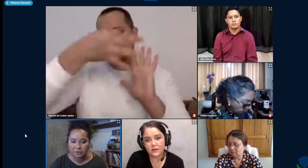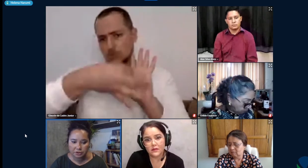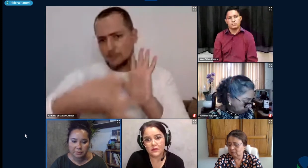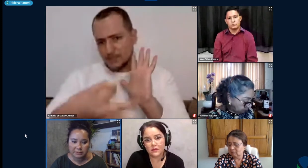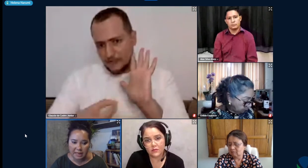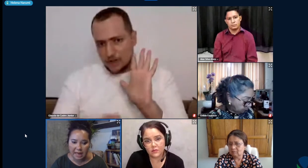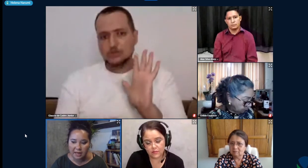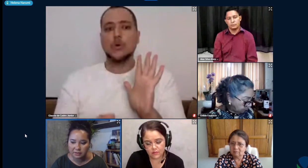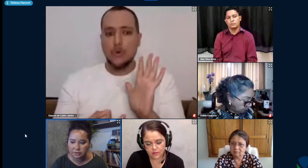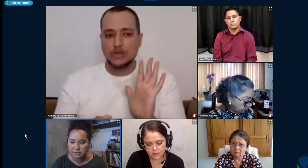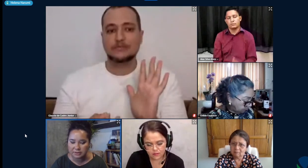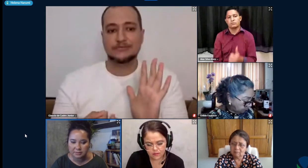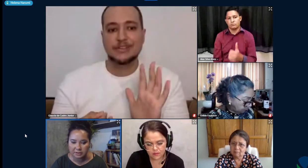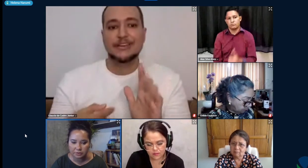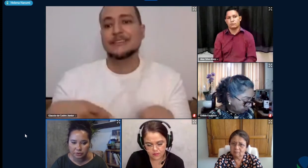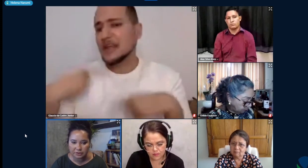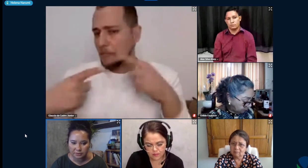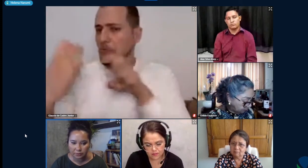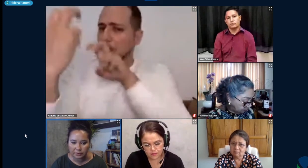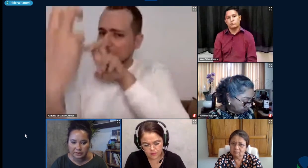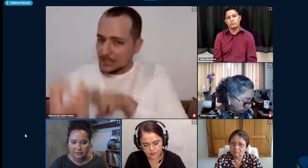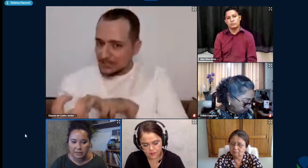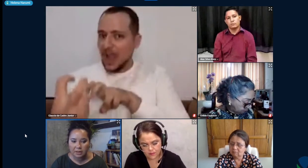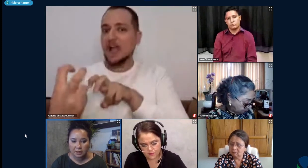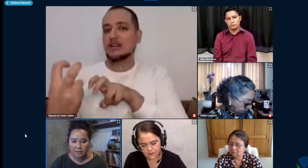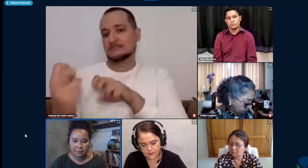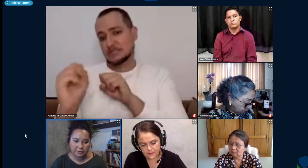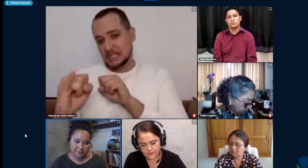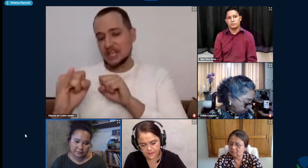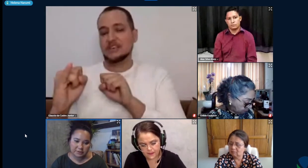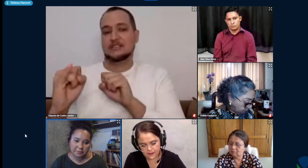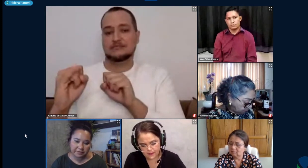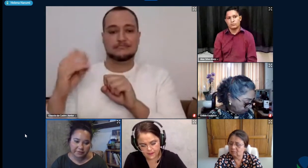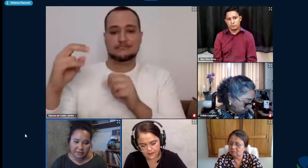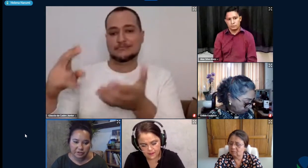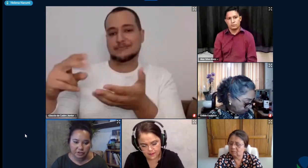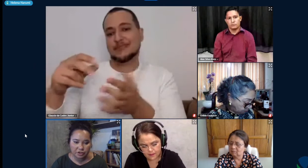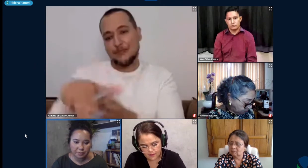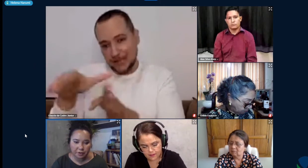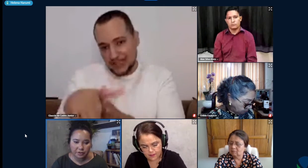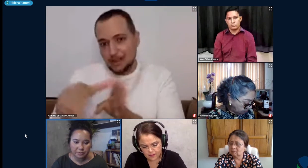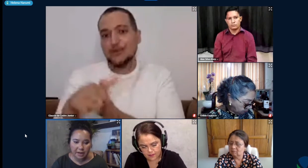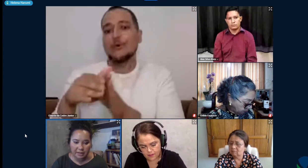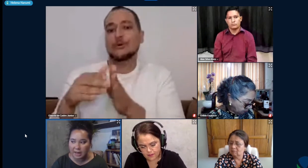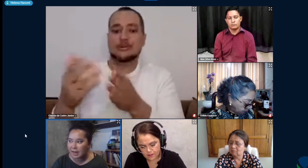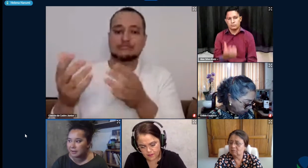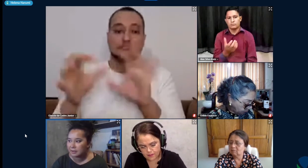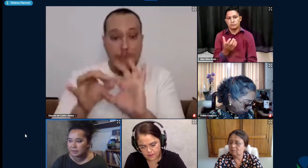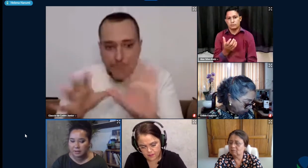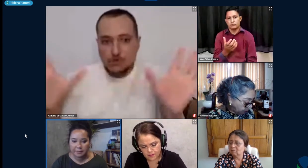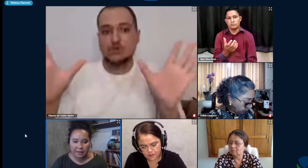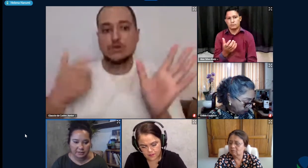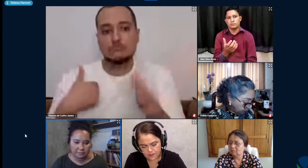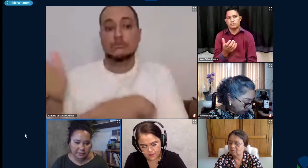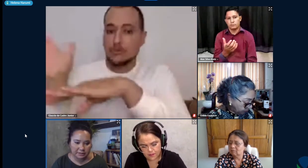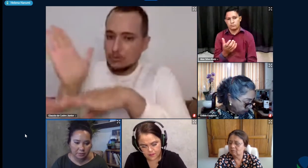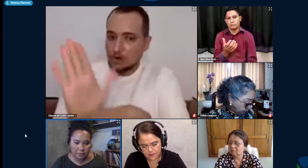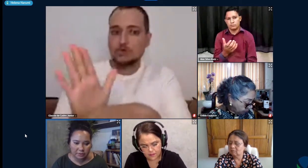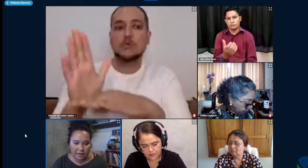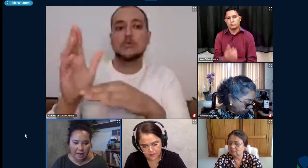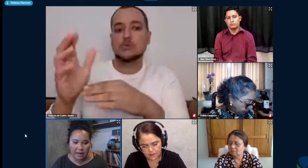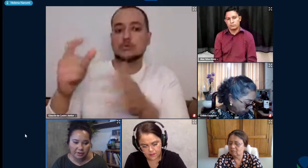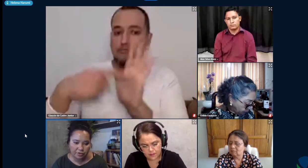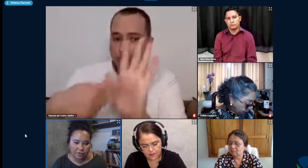Eu posso te mandar todas as minhas sugestões e depois, se você preferir, a gente pode marcar para